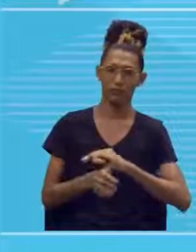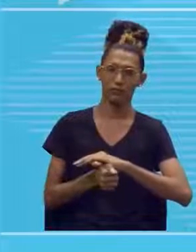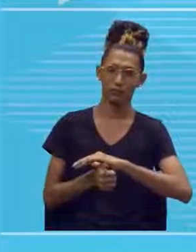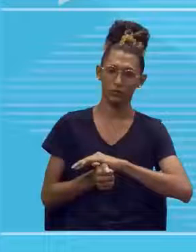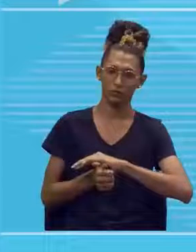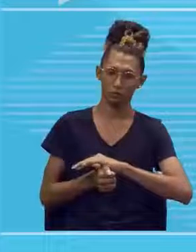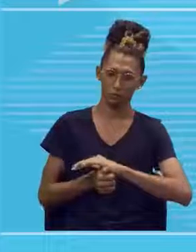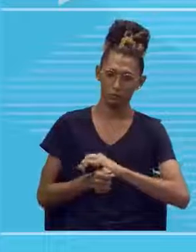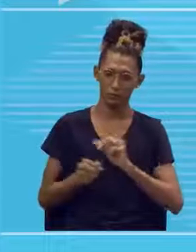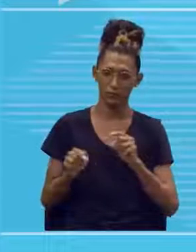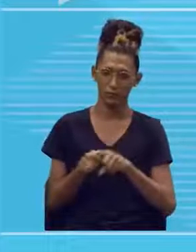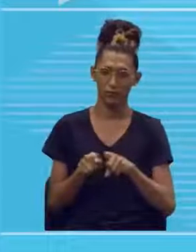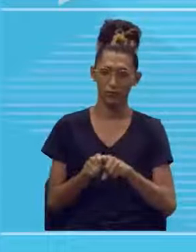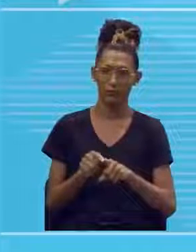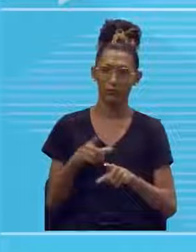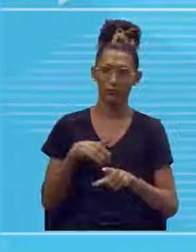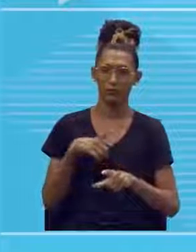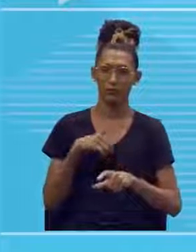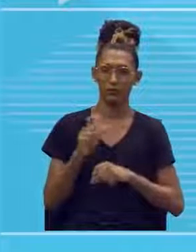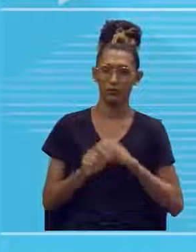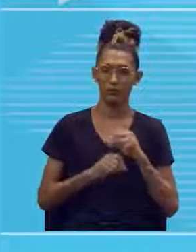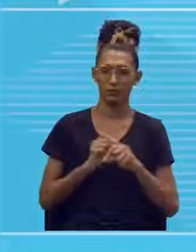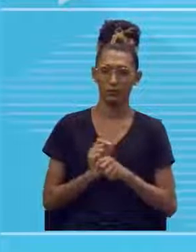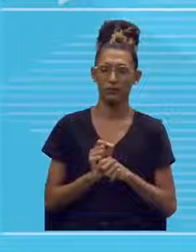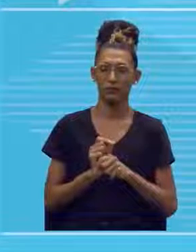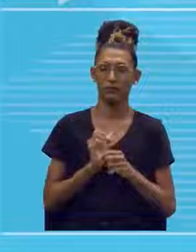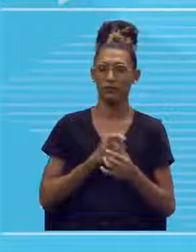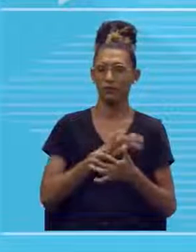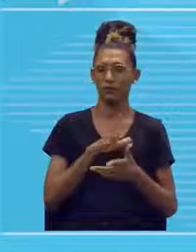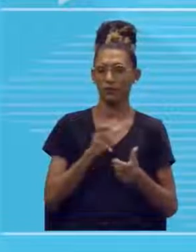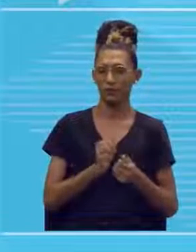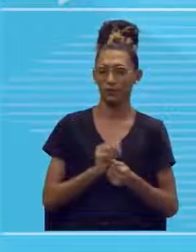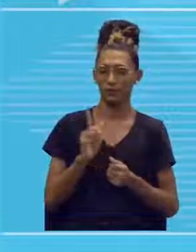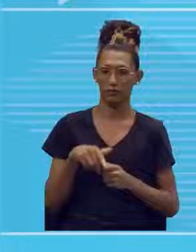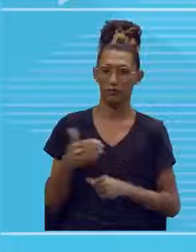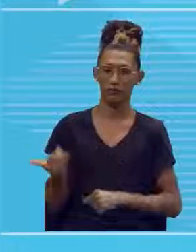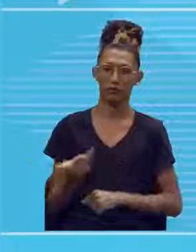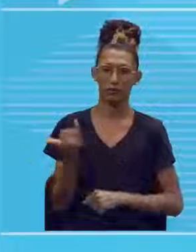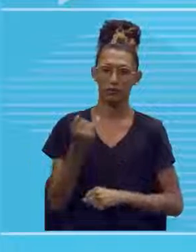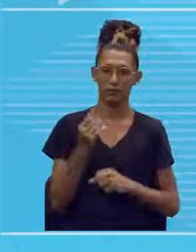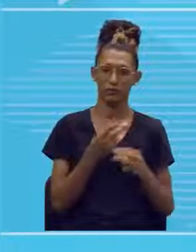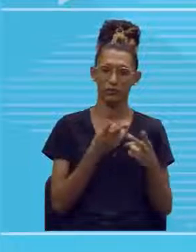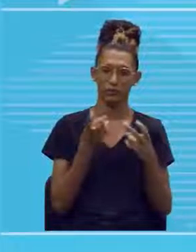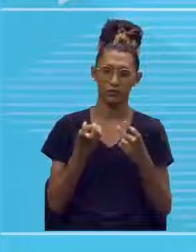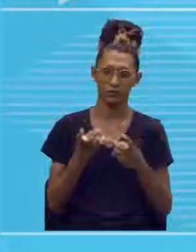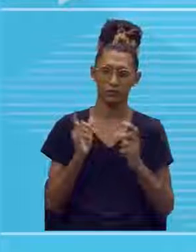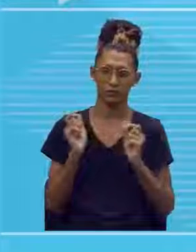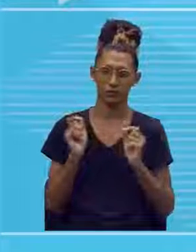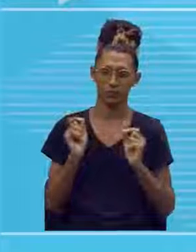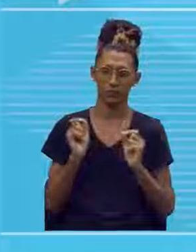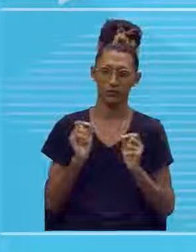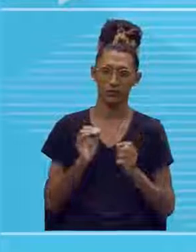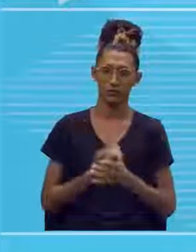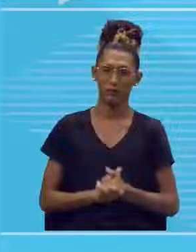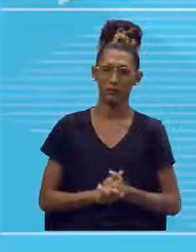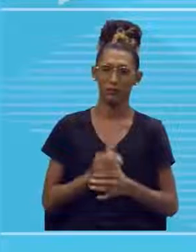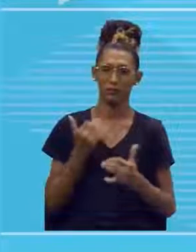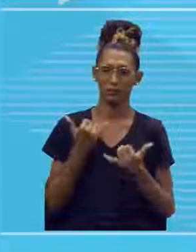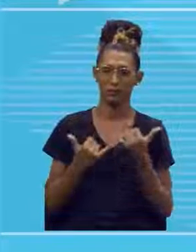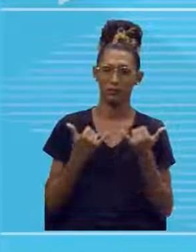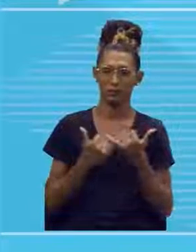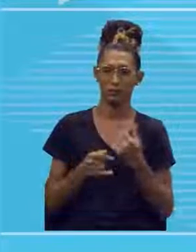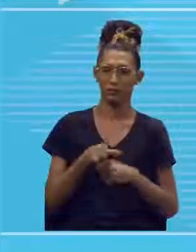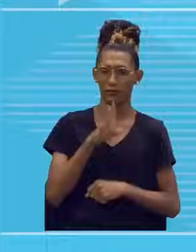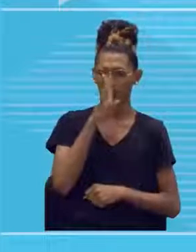que vagava pelo universo O que é interessante observar nisso aqui gente apesar de parecer muito